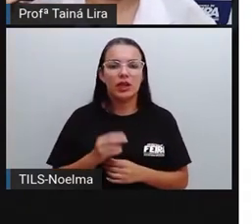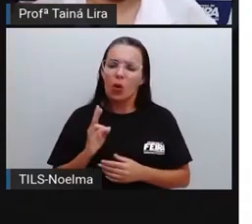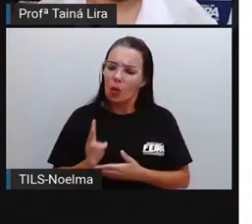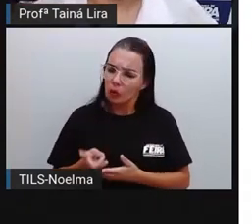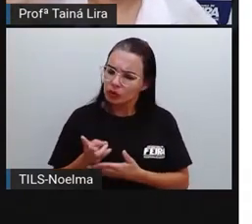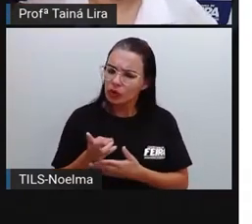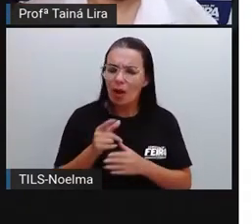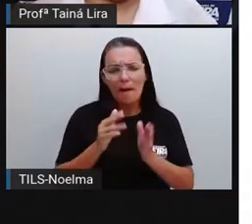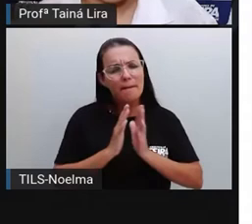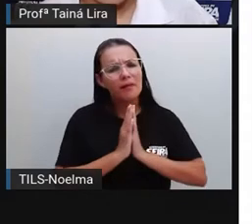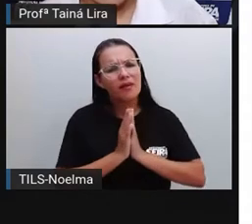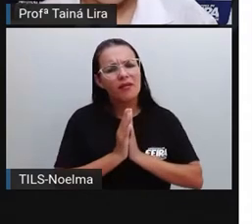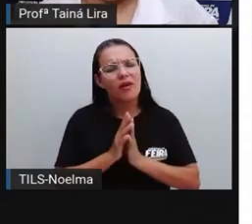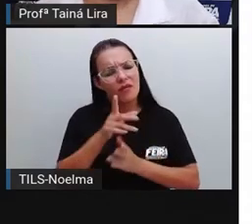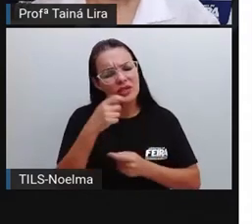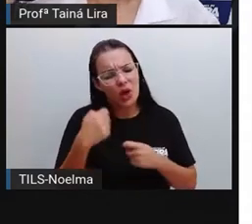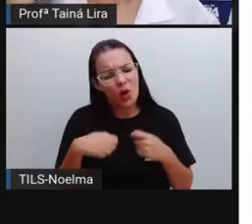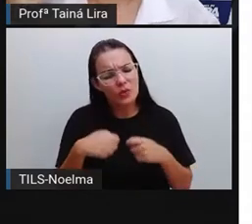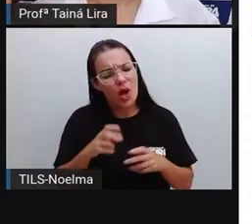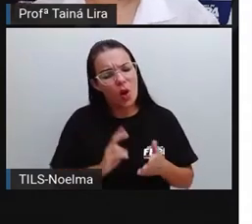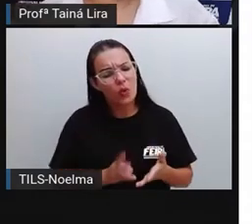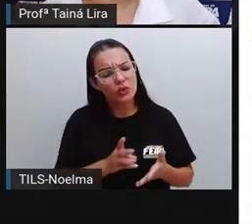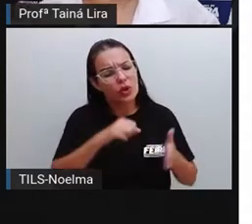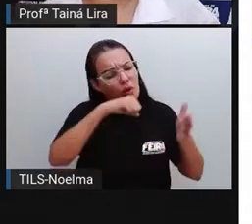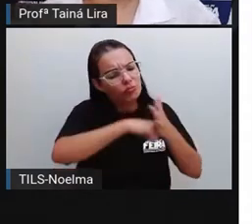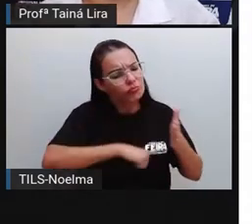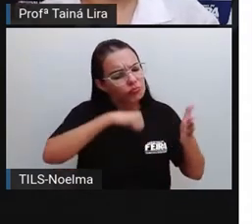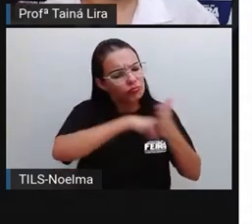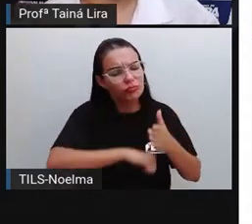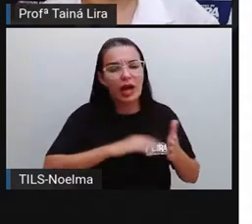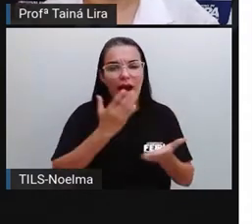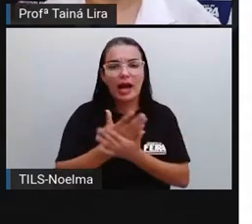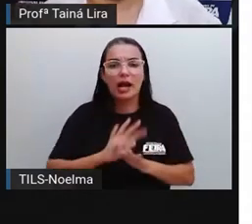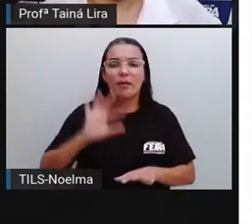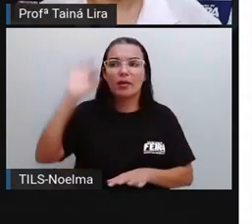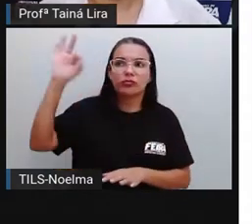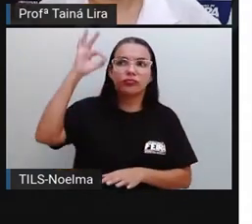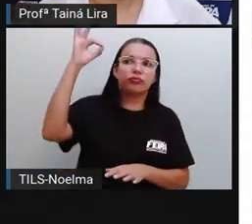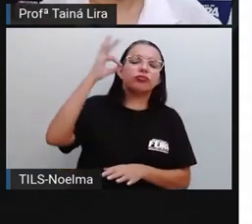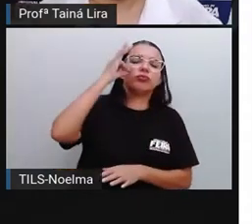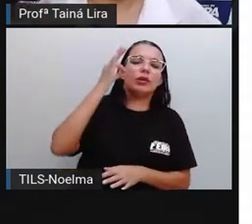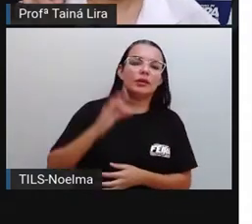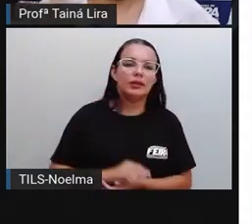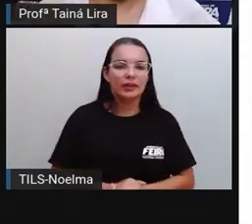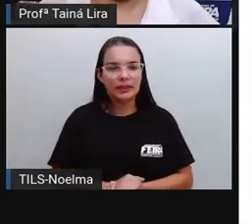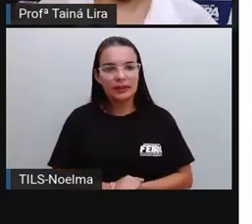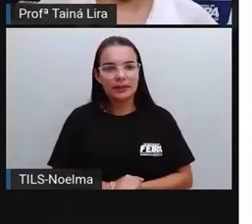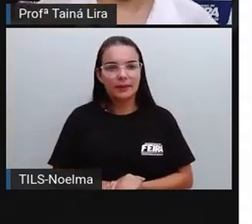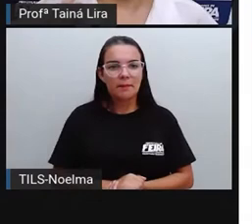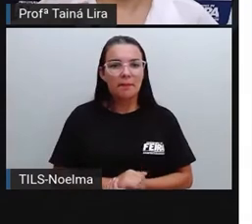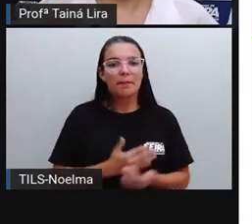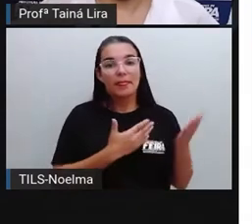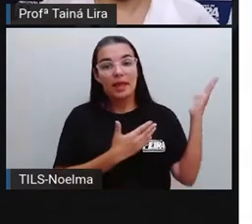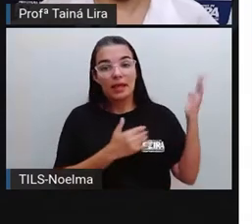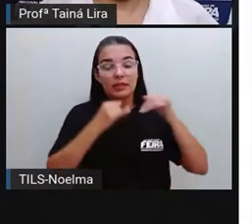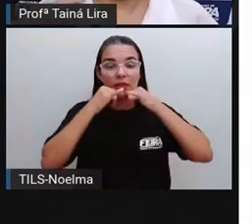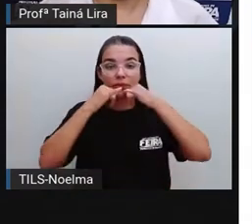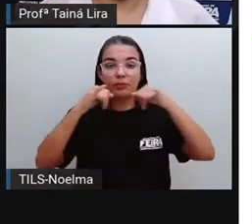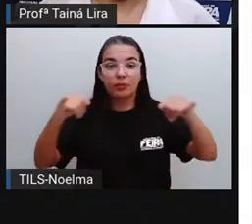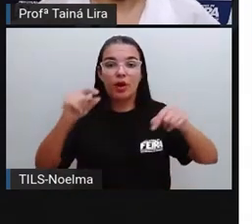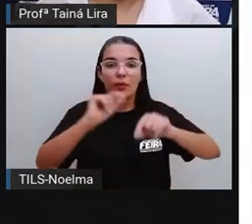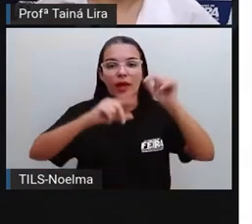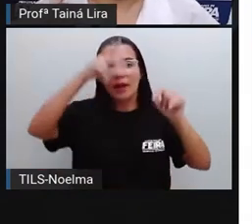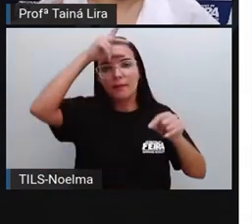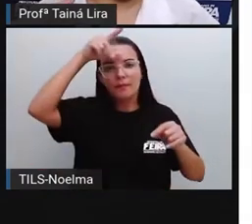Continue. Então, por favor, continue, lutando contra o mosquito, tá? Essa propaganda é da Prefeitura